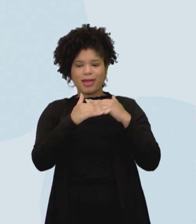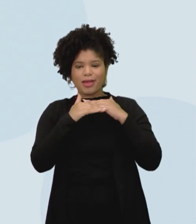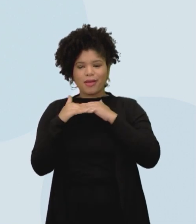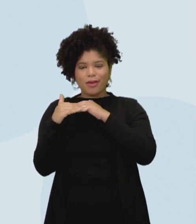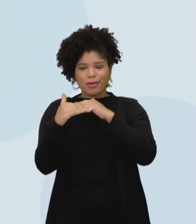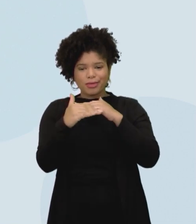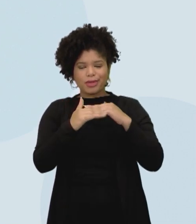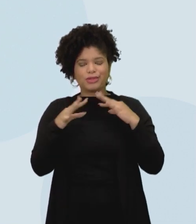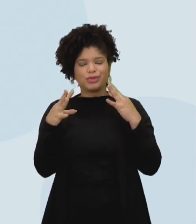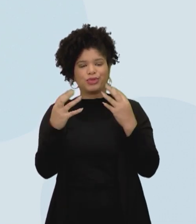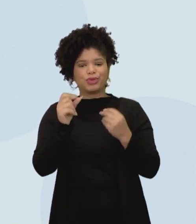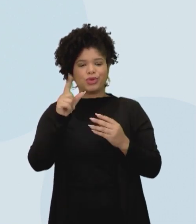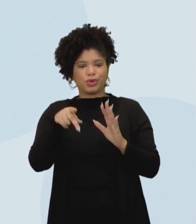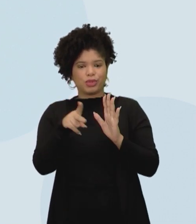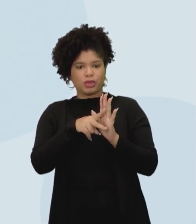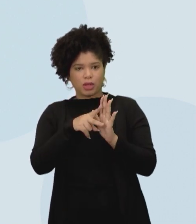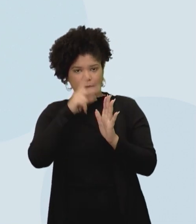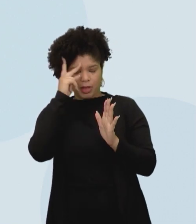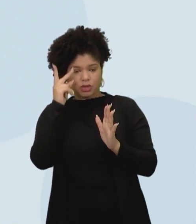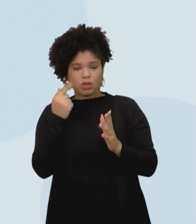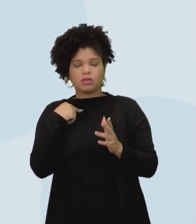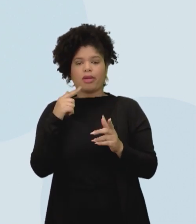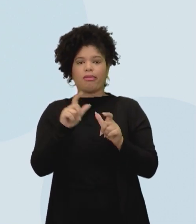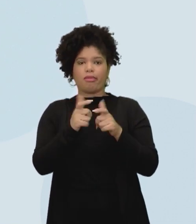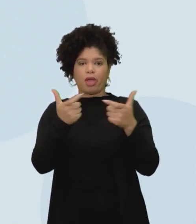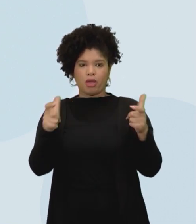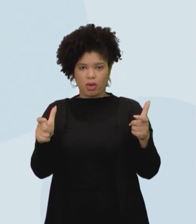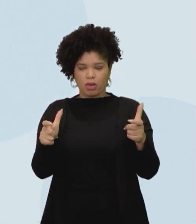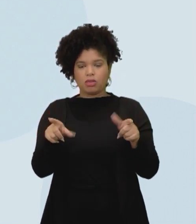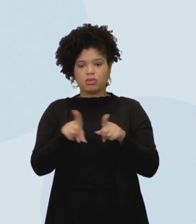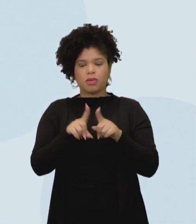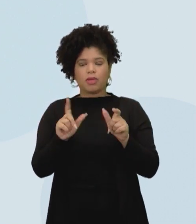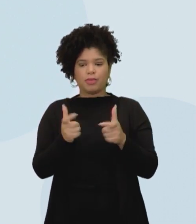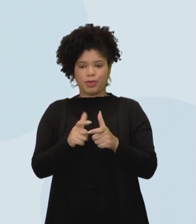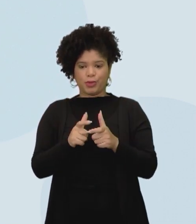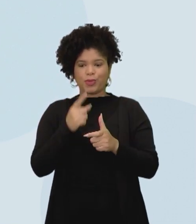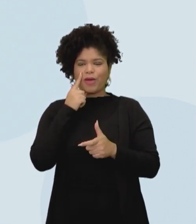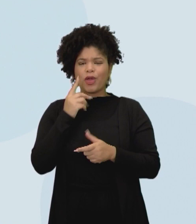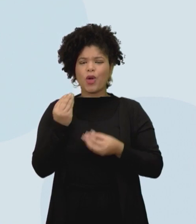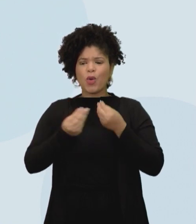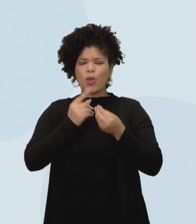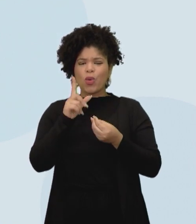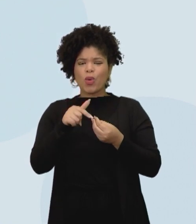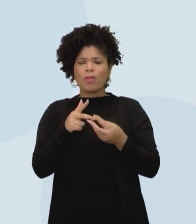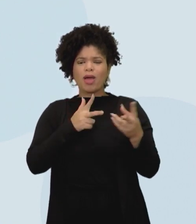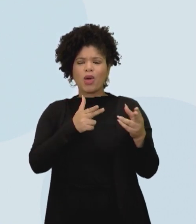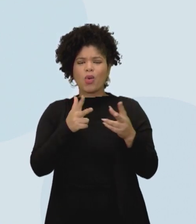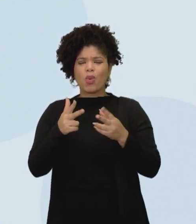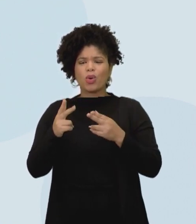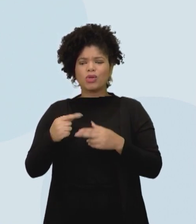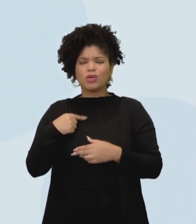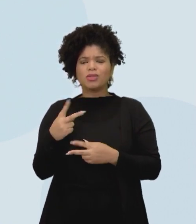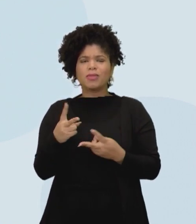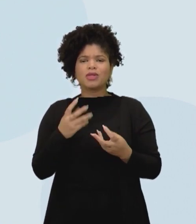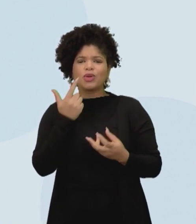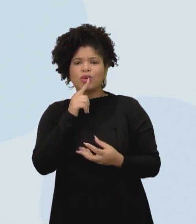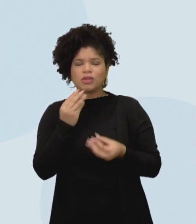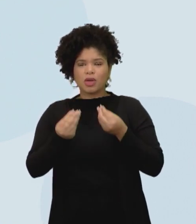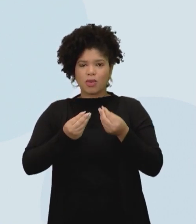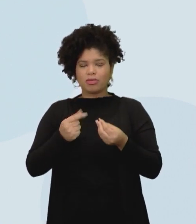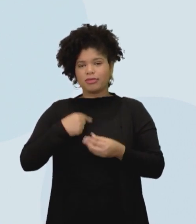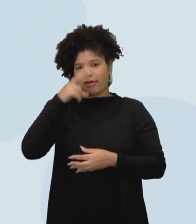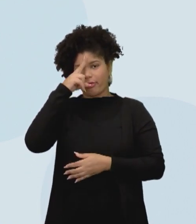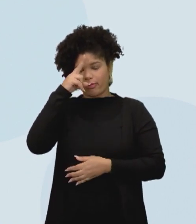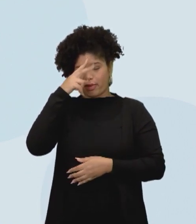raças e nações, grandes e pequenas. Referente a essa igualdade, esse reconhecimento de igualdade, a gente precisa lembrar